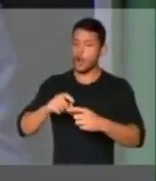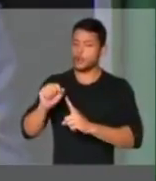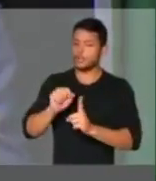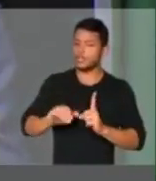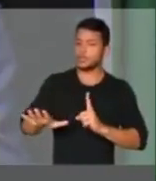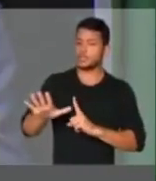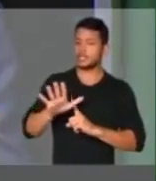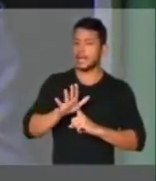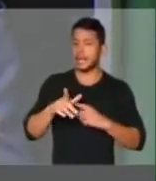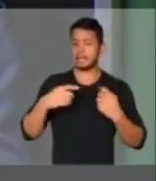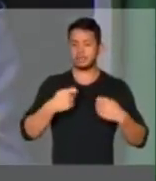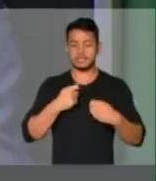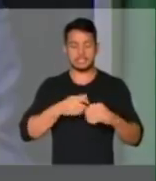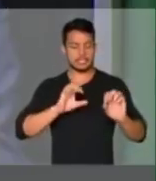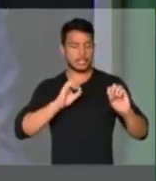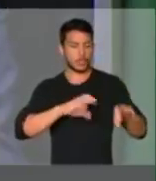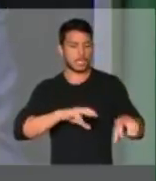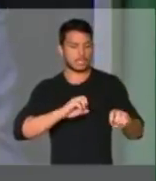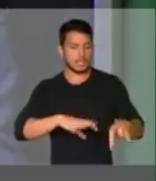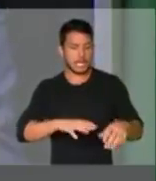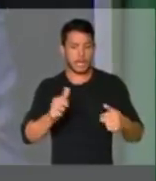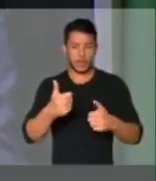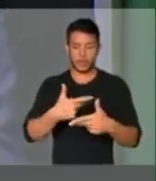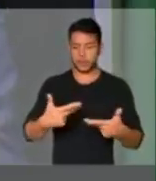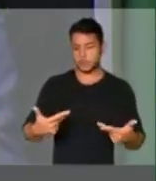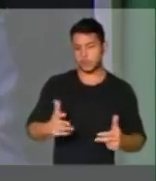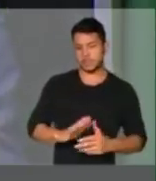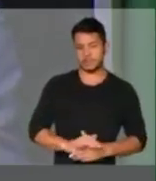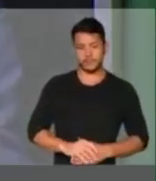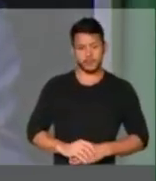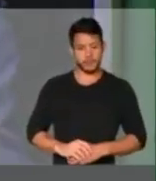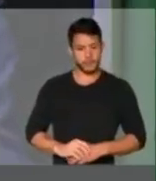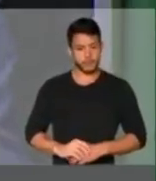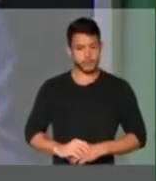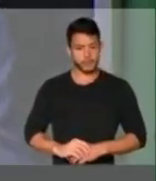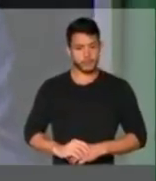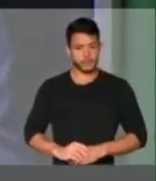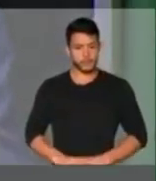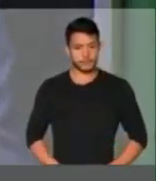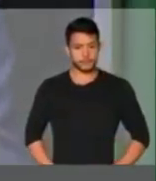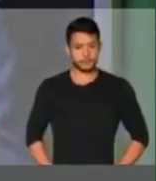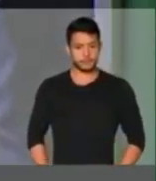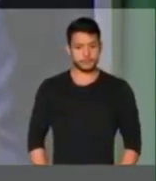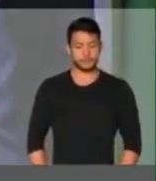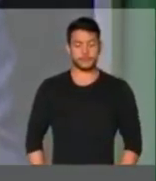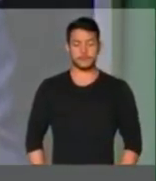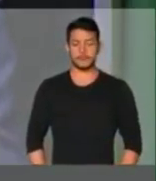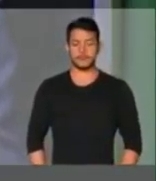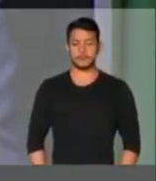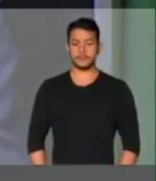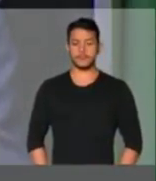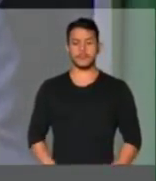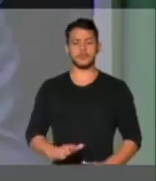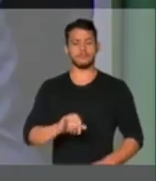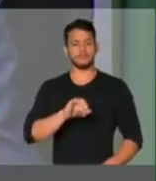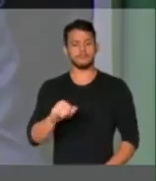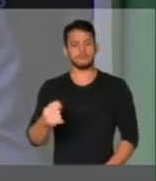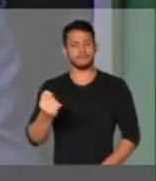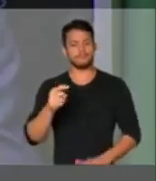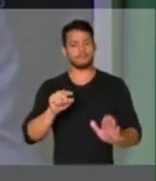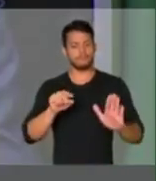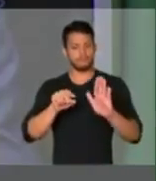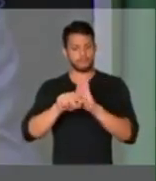a prisão para nós ressocializarmos os nossos presos. Eu pergunto para os senhores parlamentares que